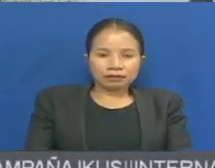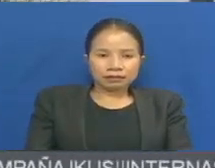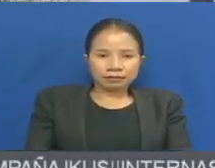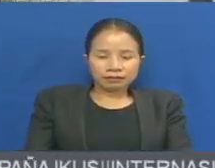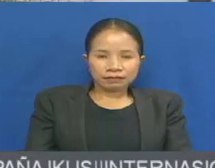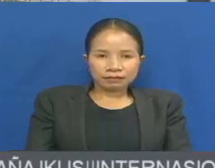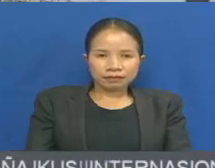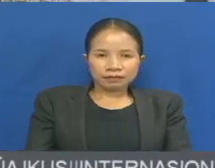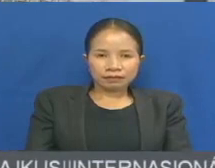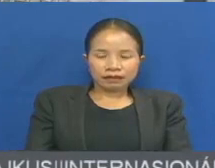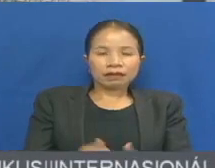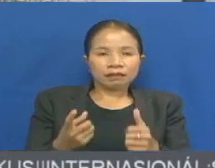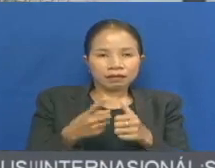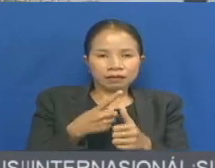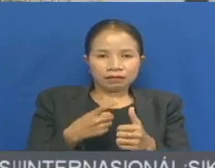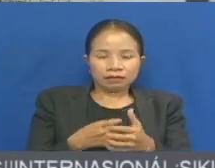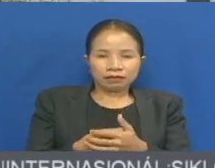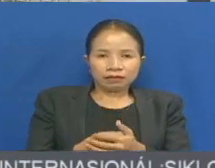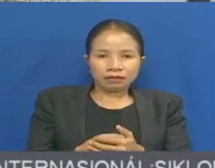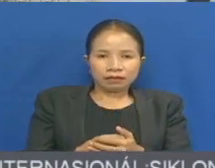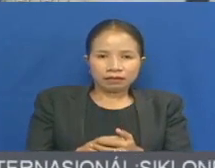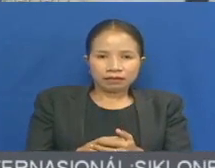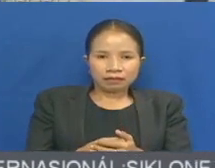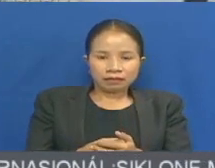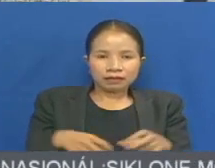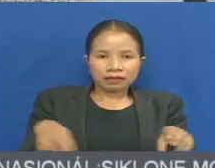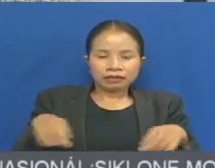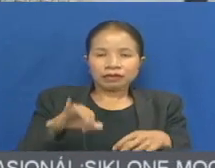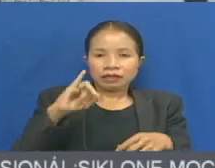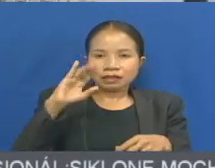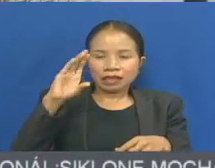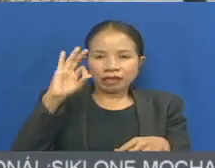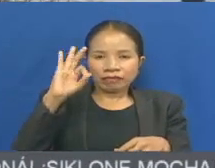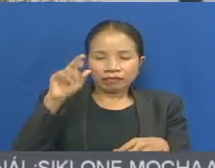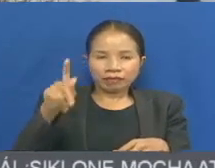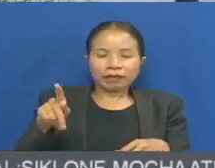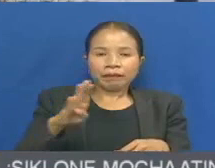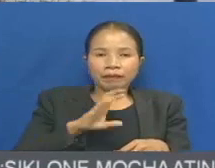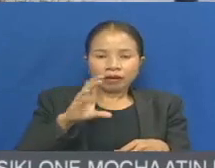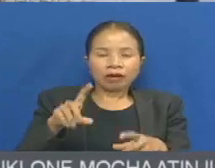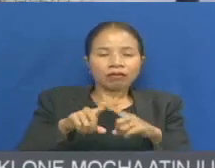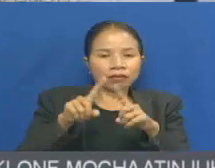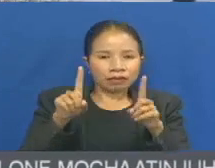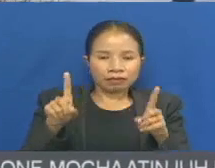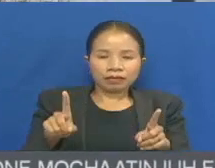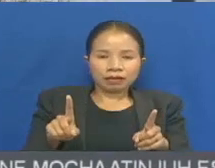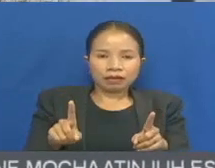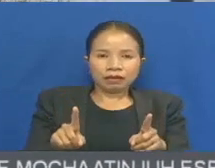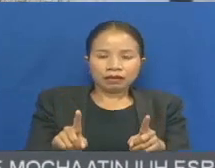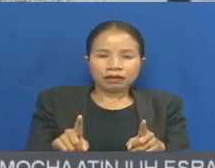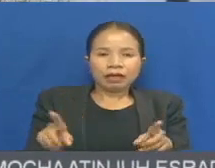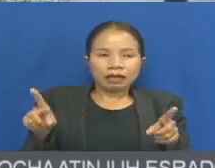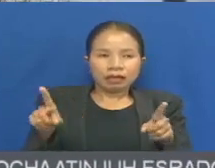uma visita Não é a primeira vez que venho ao ao Instituto de Maristas como é conhecido mas é